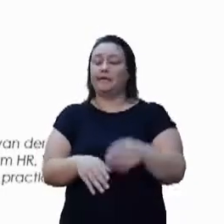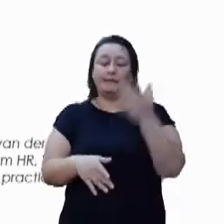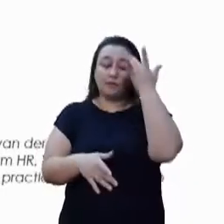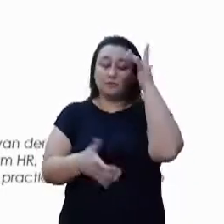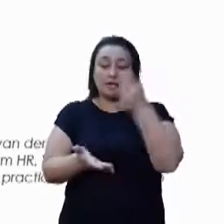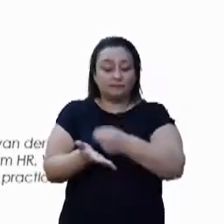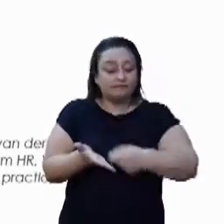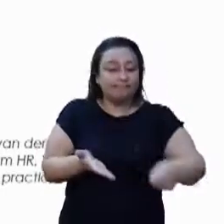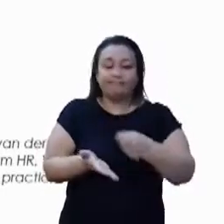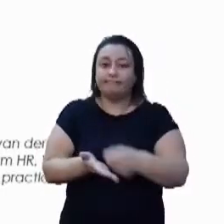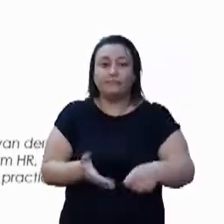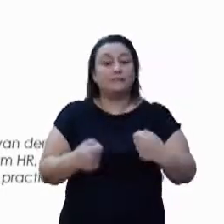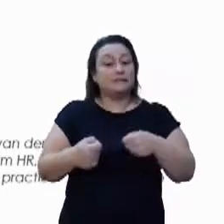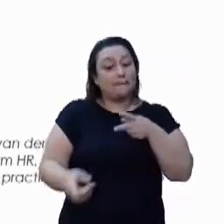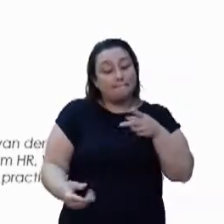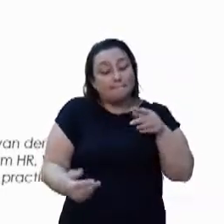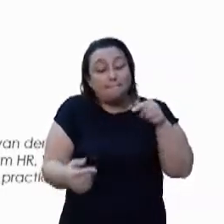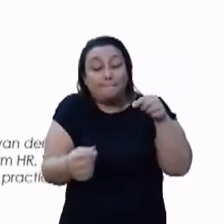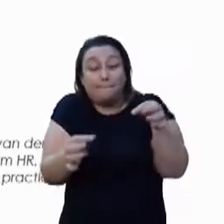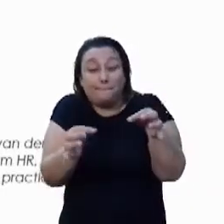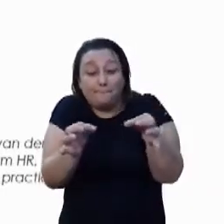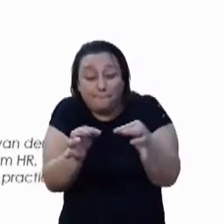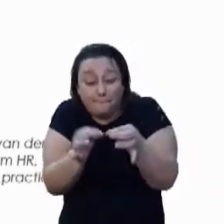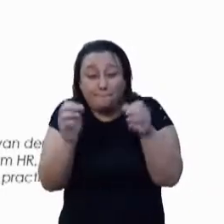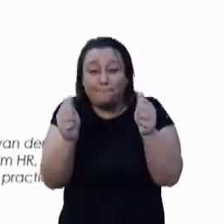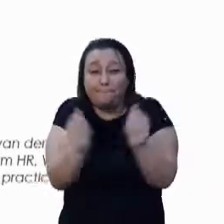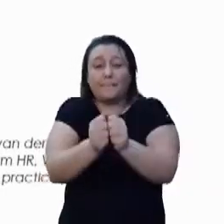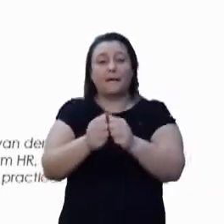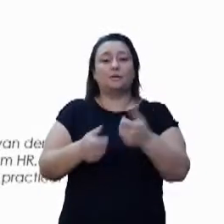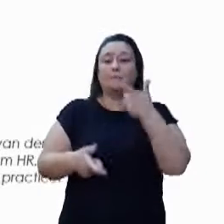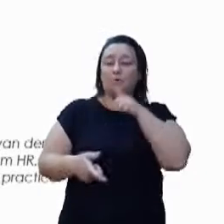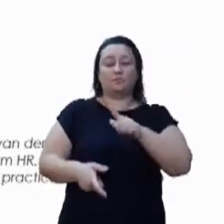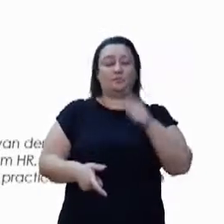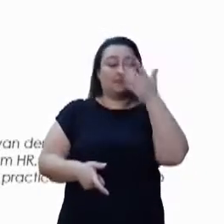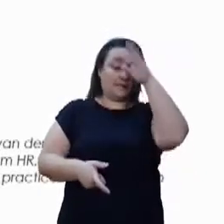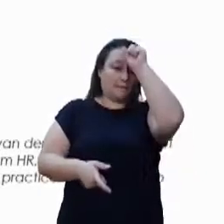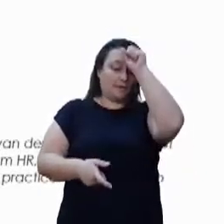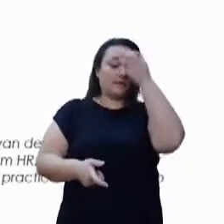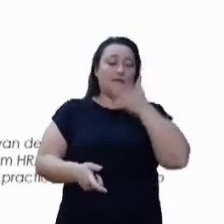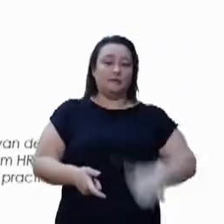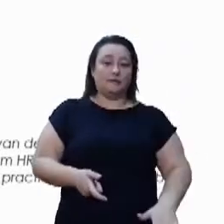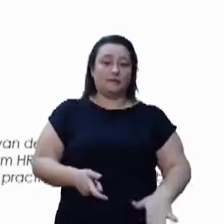ter um acompanhamento de perto para eles poderem ter o máximo de ganho cognitivo na infância.